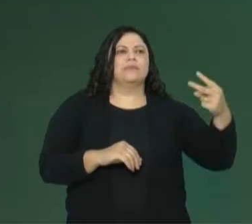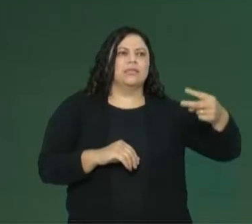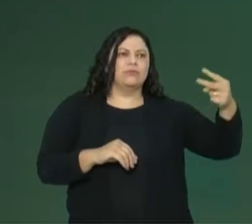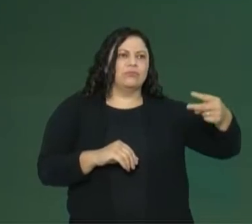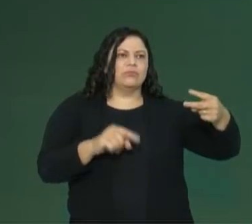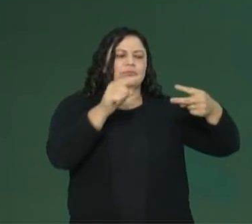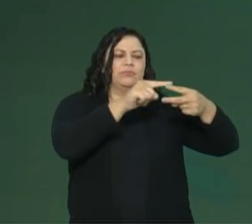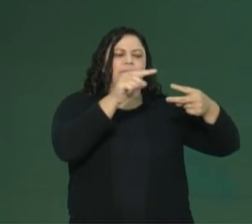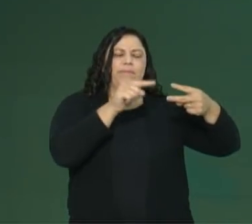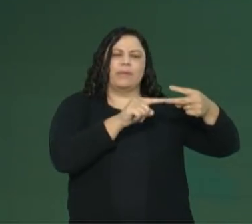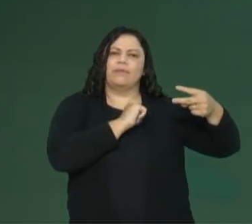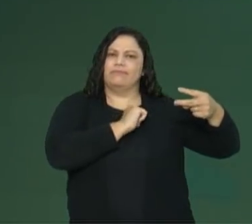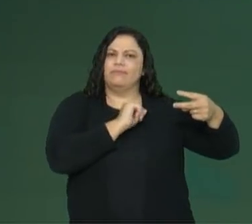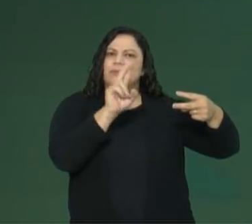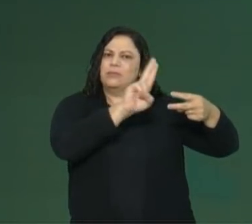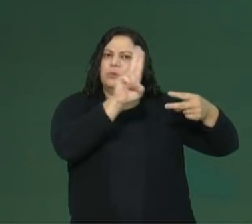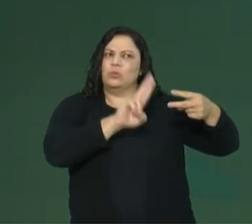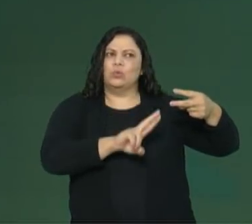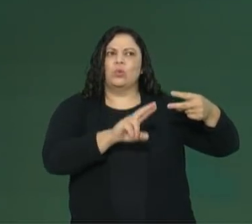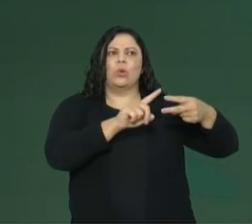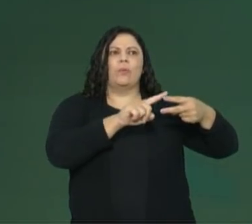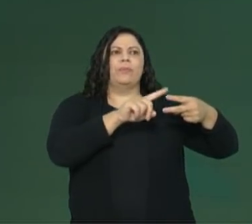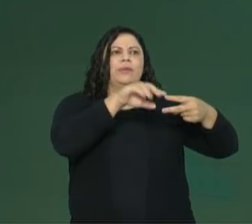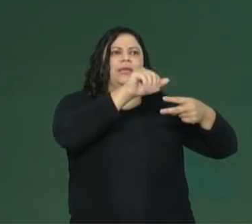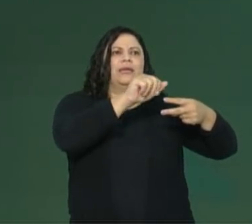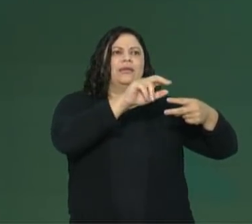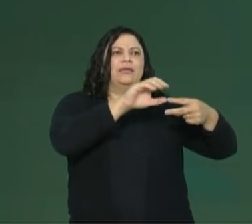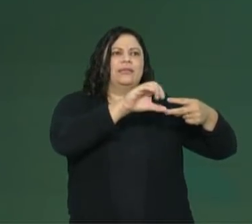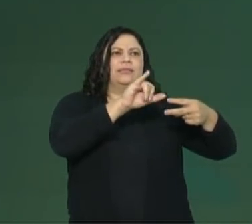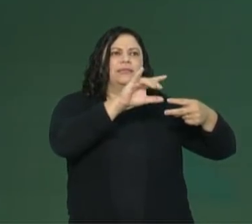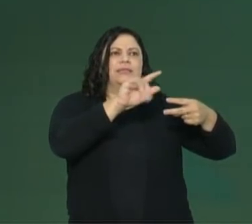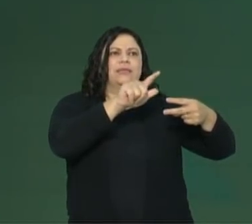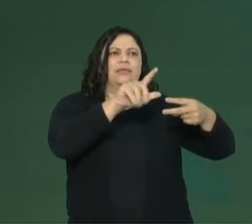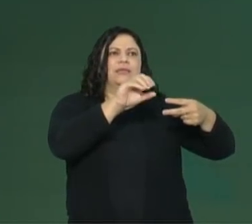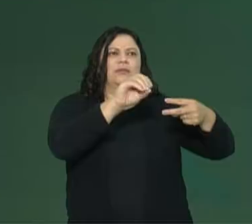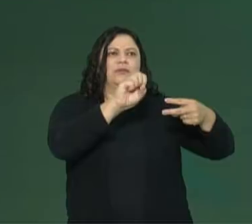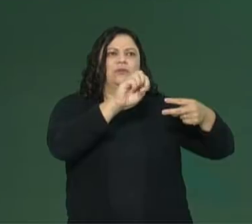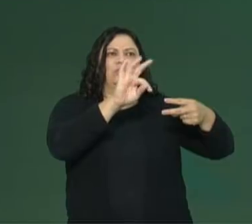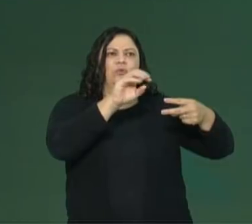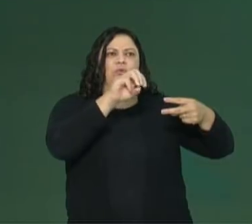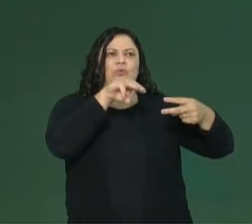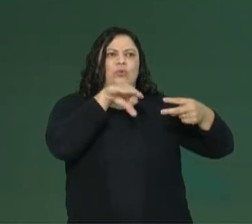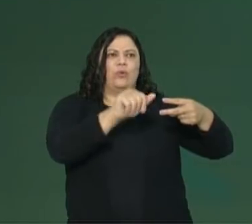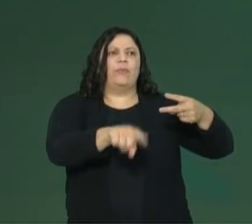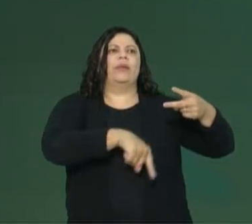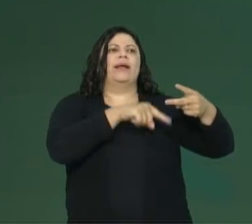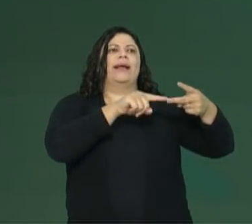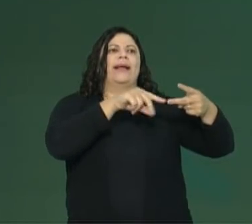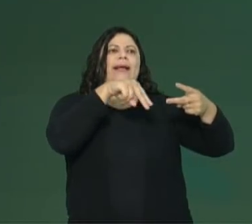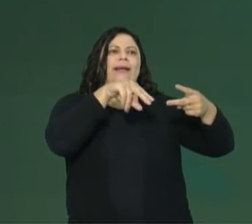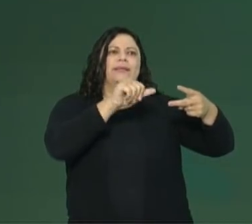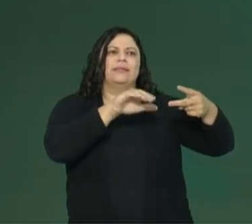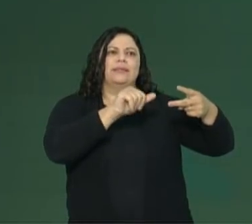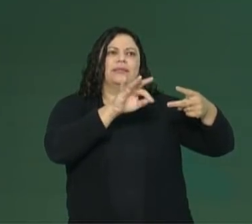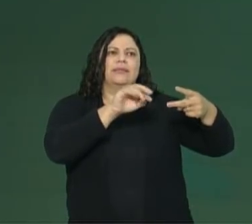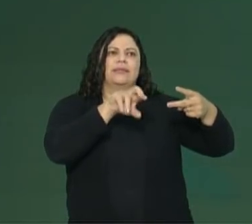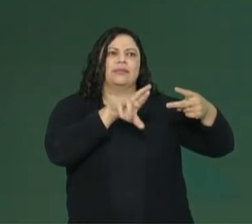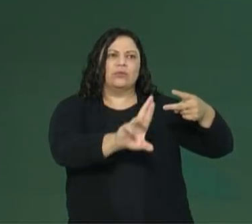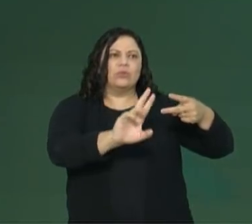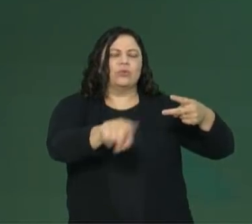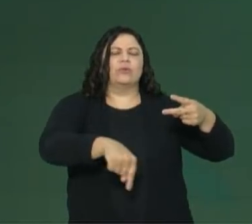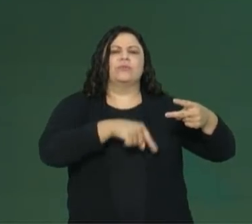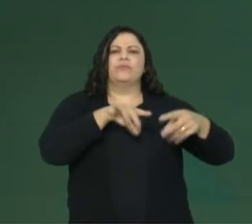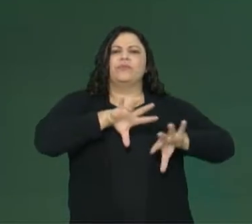ou Necator americanus. Contágio, agora sim, penetração de larvas pela pele. As larvas desse